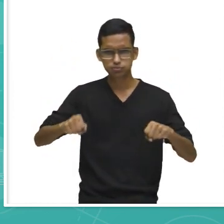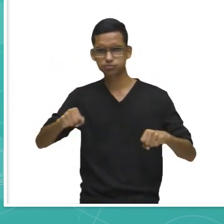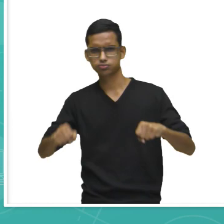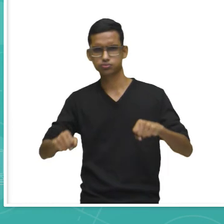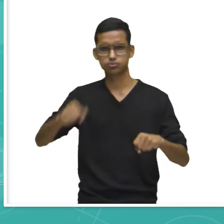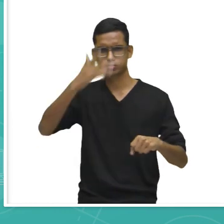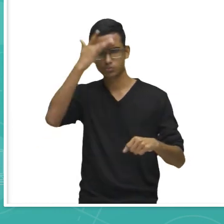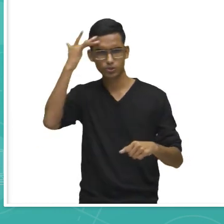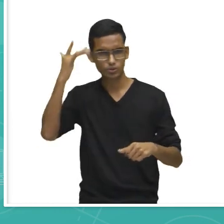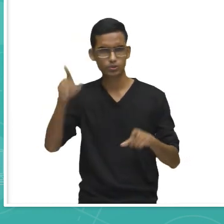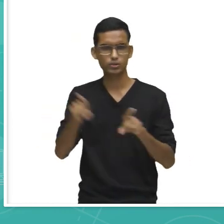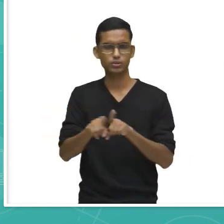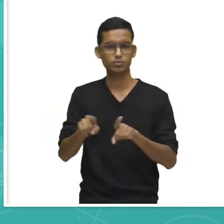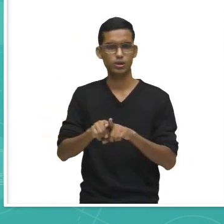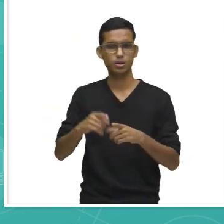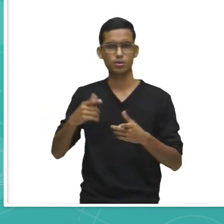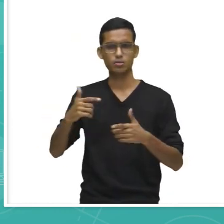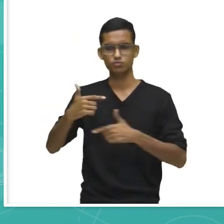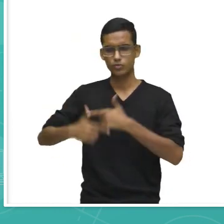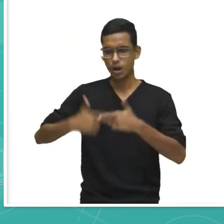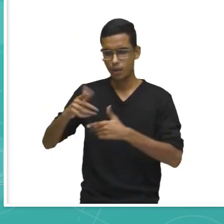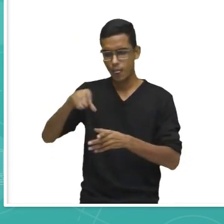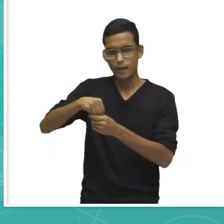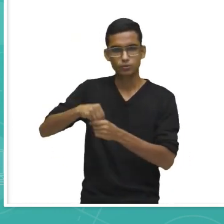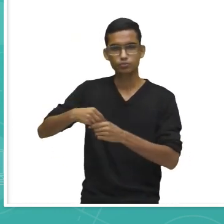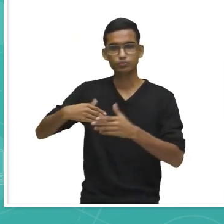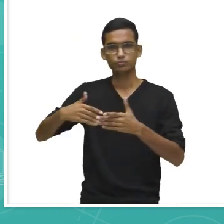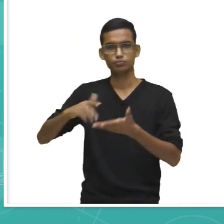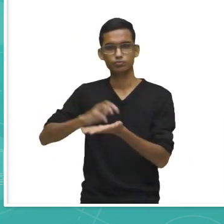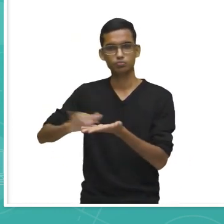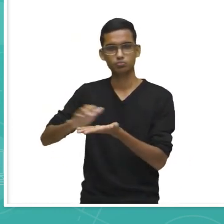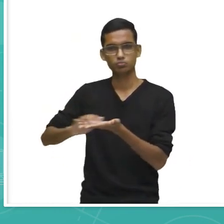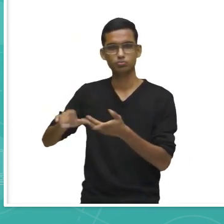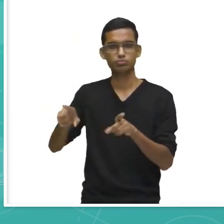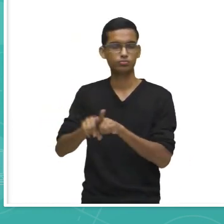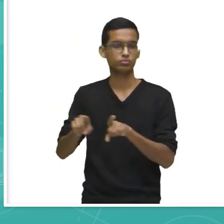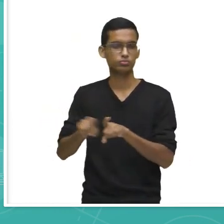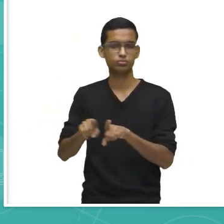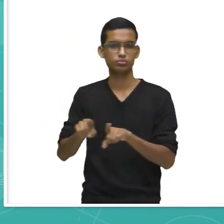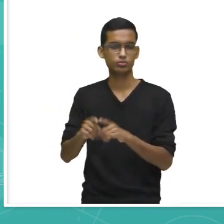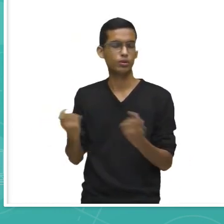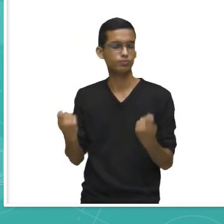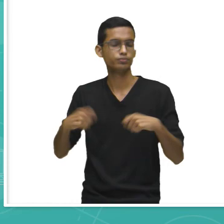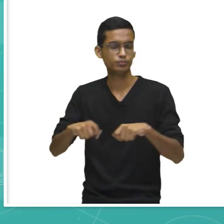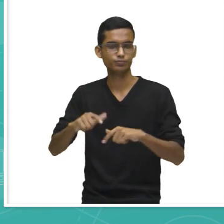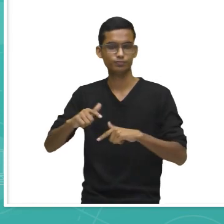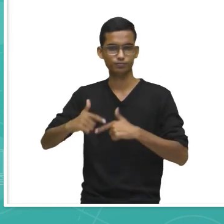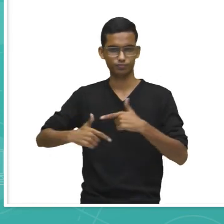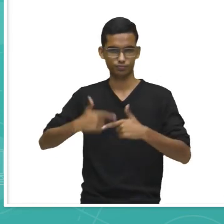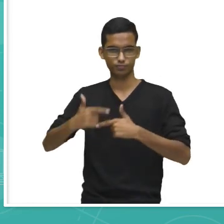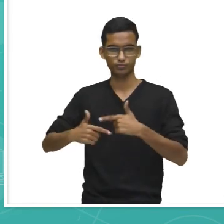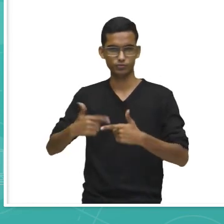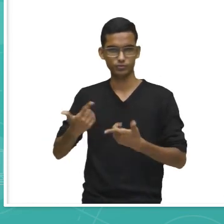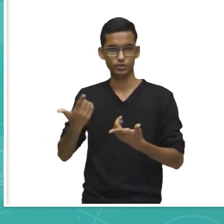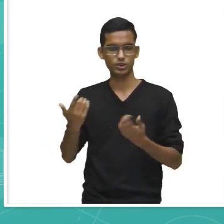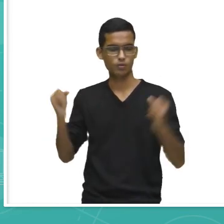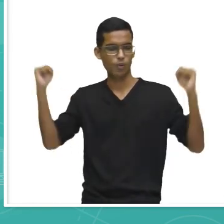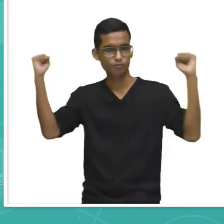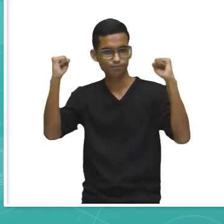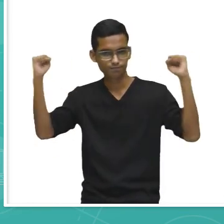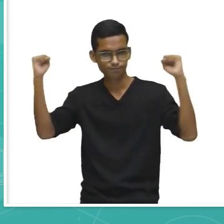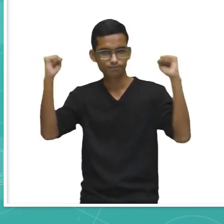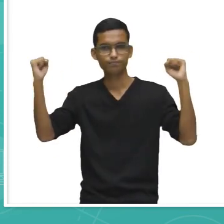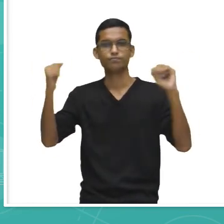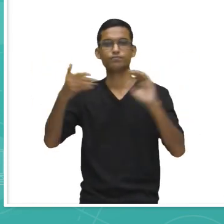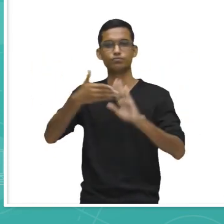e assim por diante. Então, coloquem aí na cabeça de vocês que a ginástica laboral é uma atividade preventiva importante para